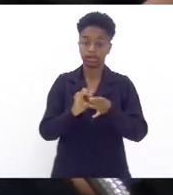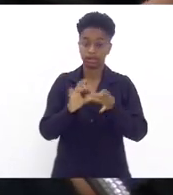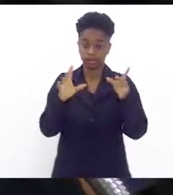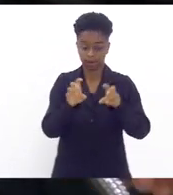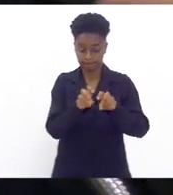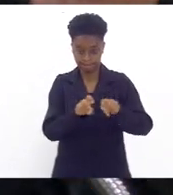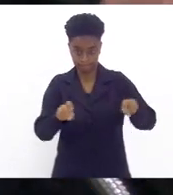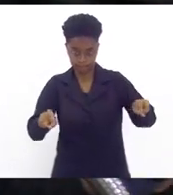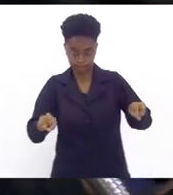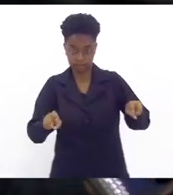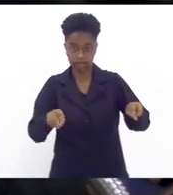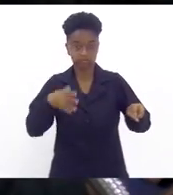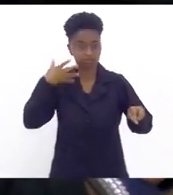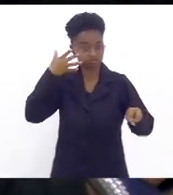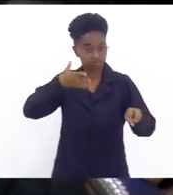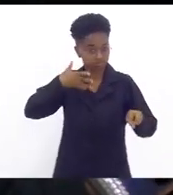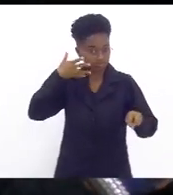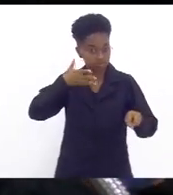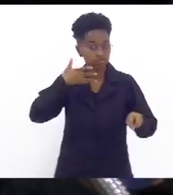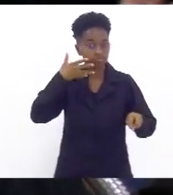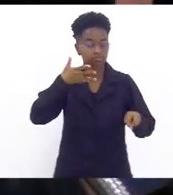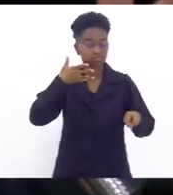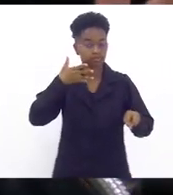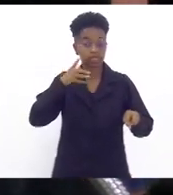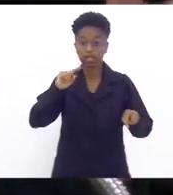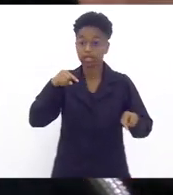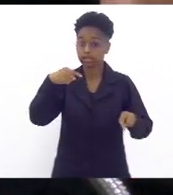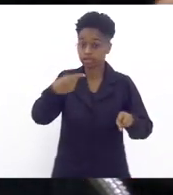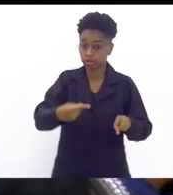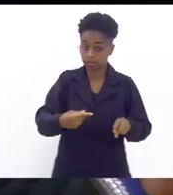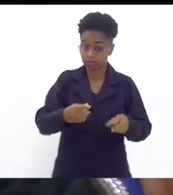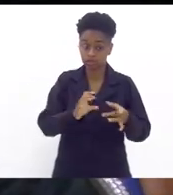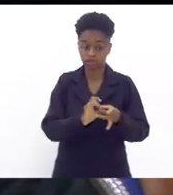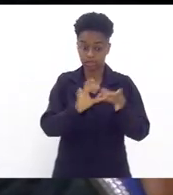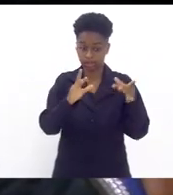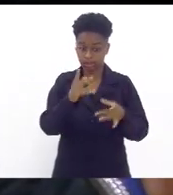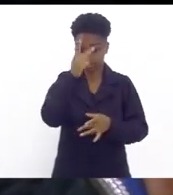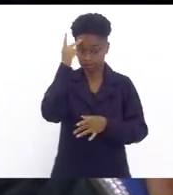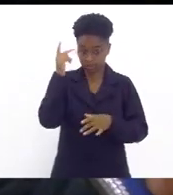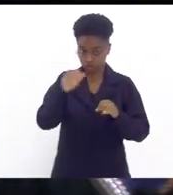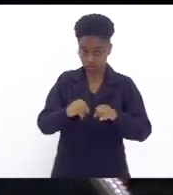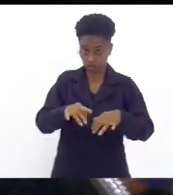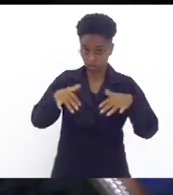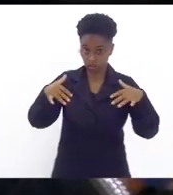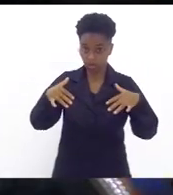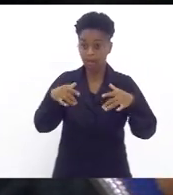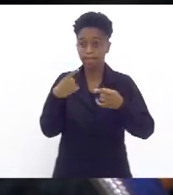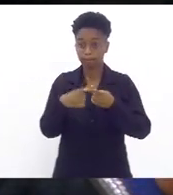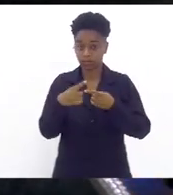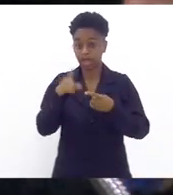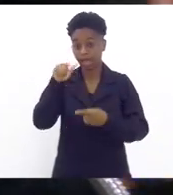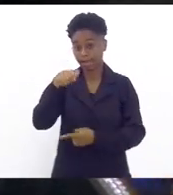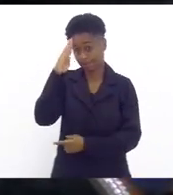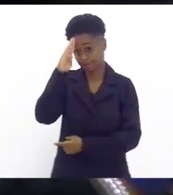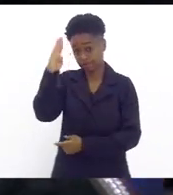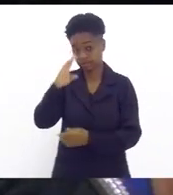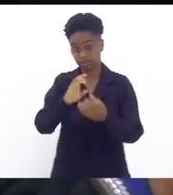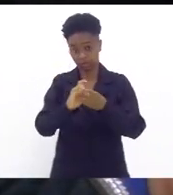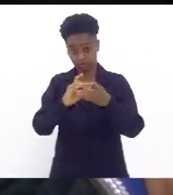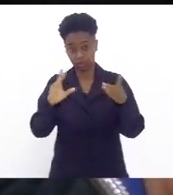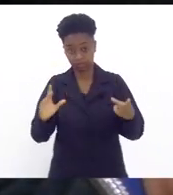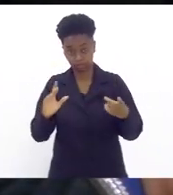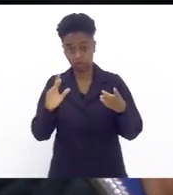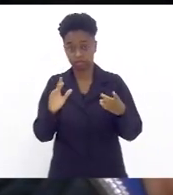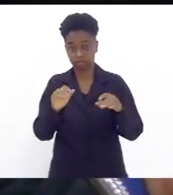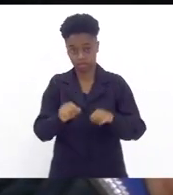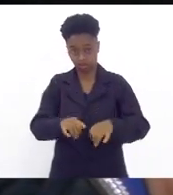a mesa faz a explanação depois a gente abre para o público porque é um princípio da democracia de